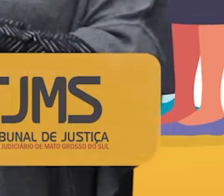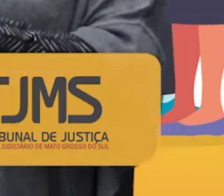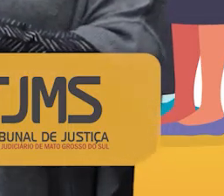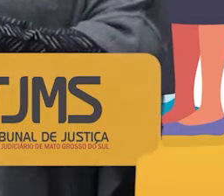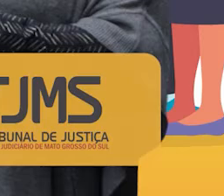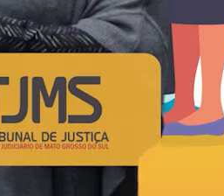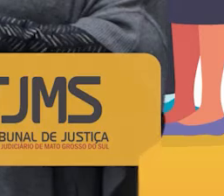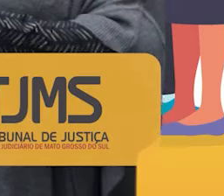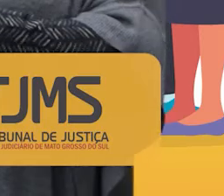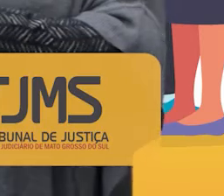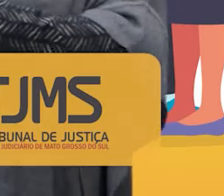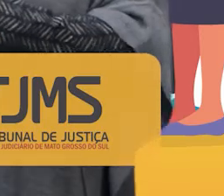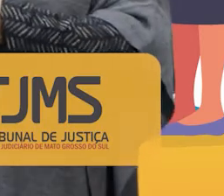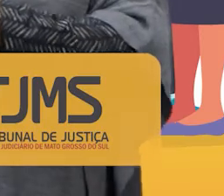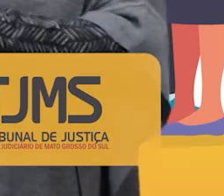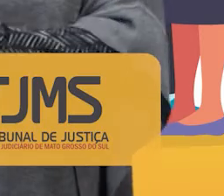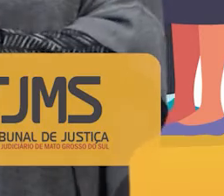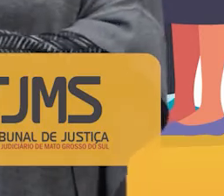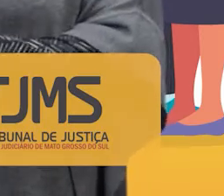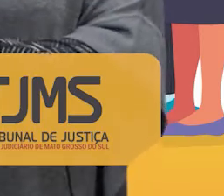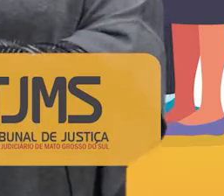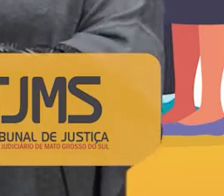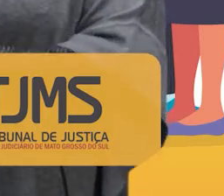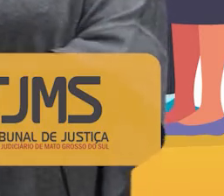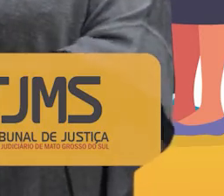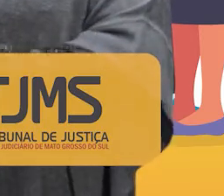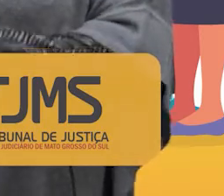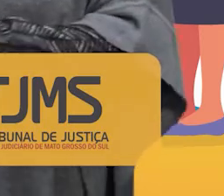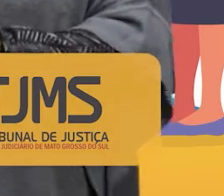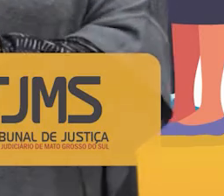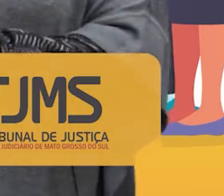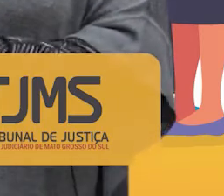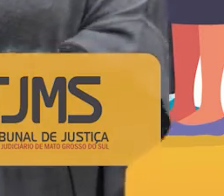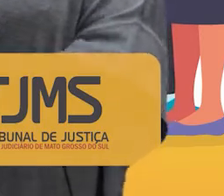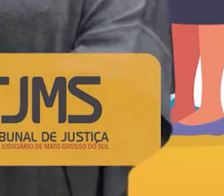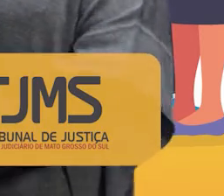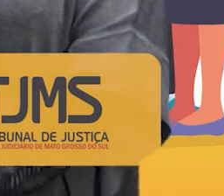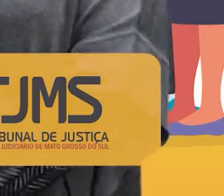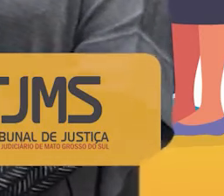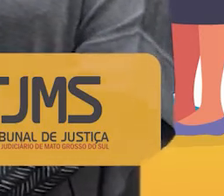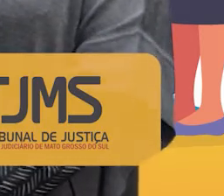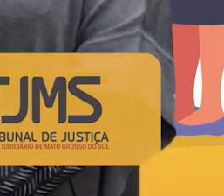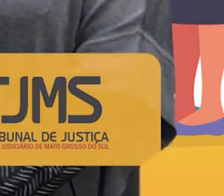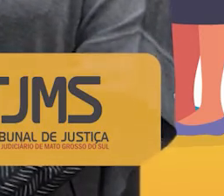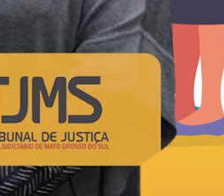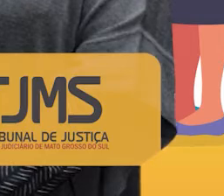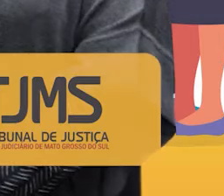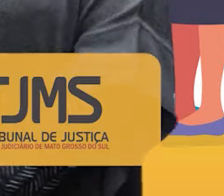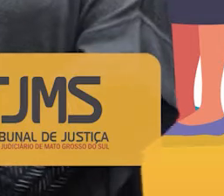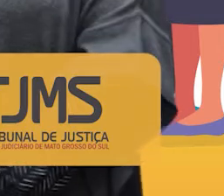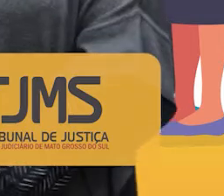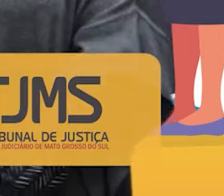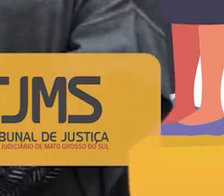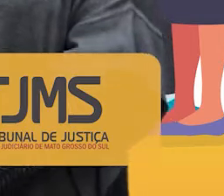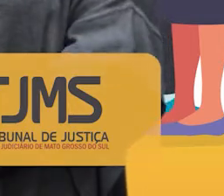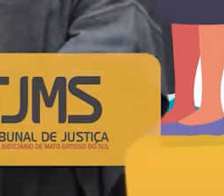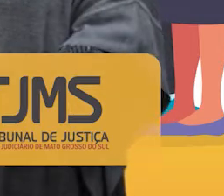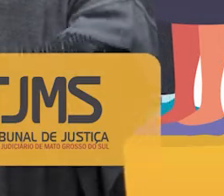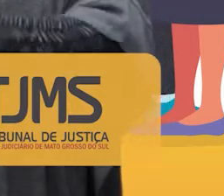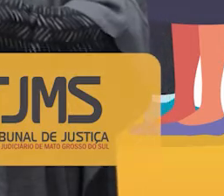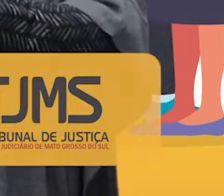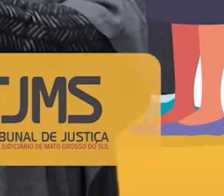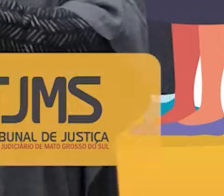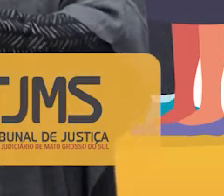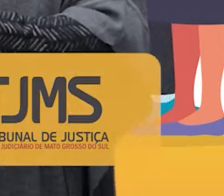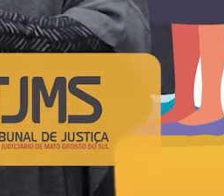de origem, enfim, é um período que a lei prevê, mas não existe um período fixo. Então não é adoção. Não. O projeto